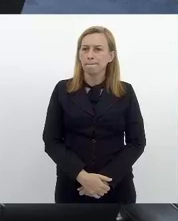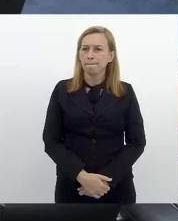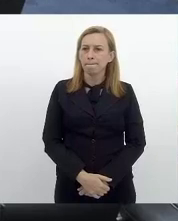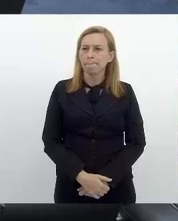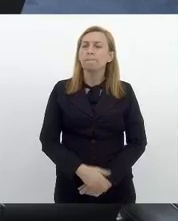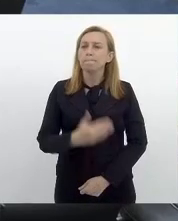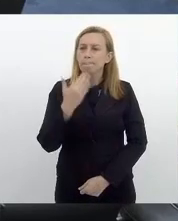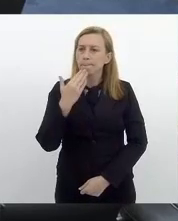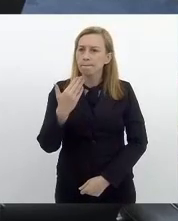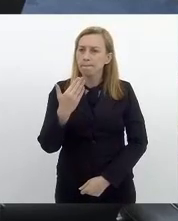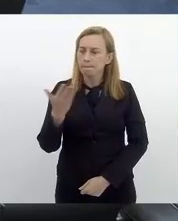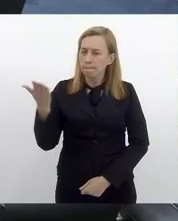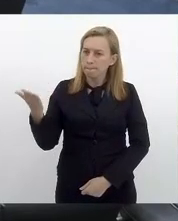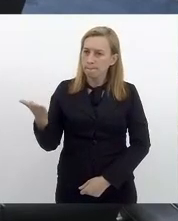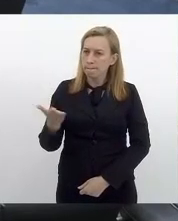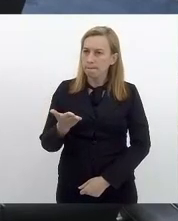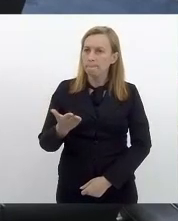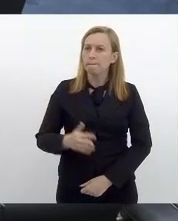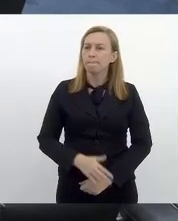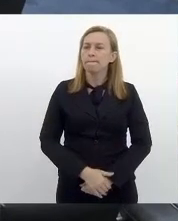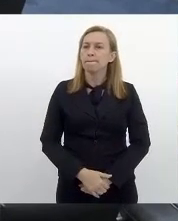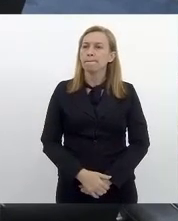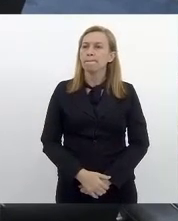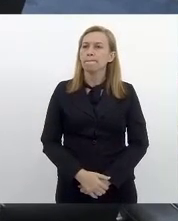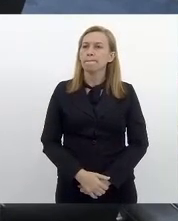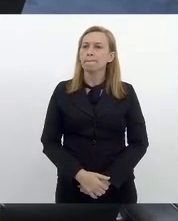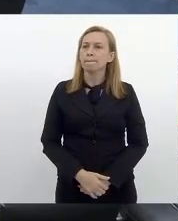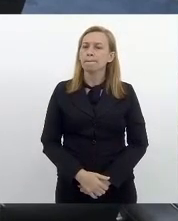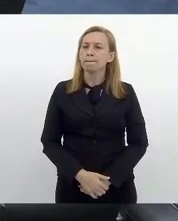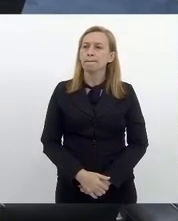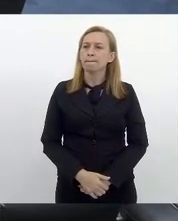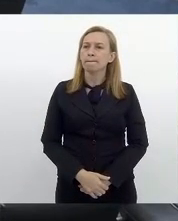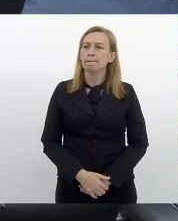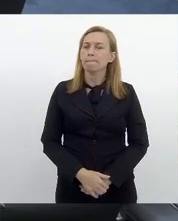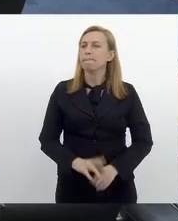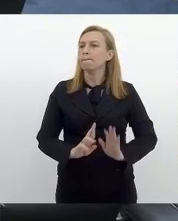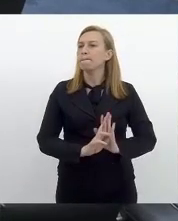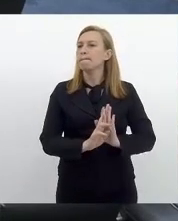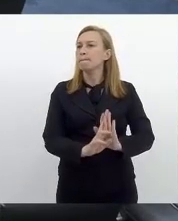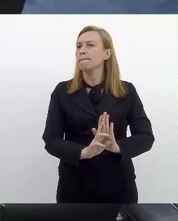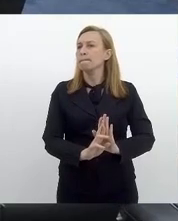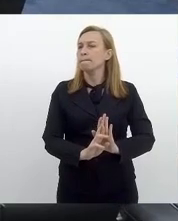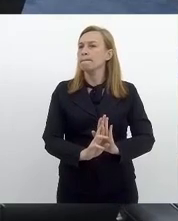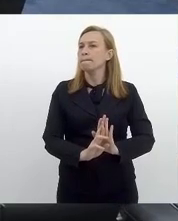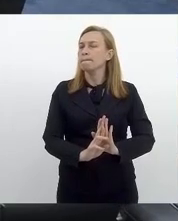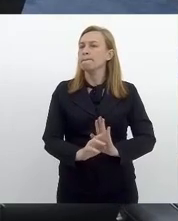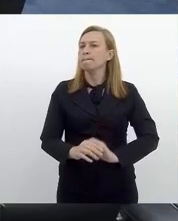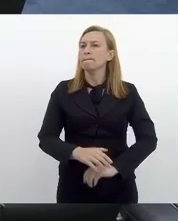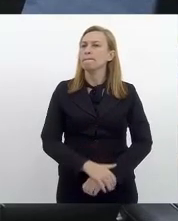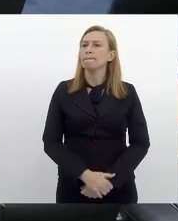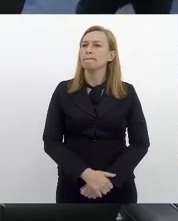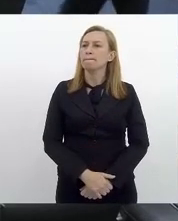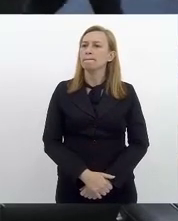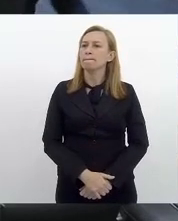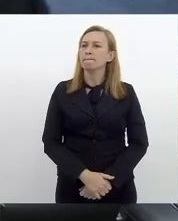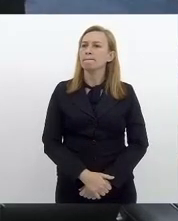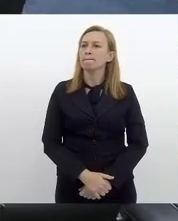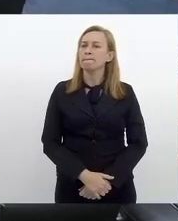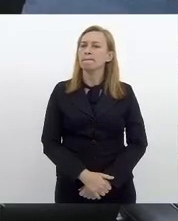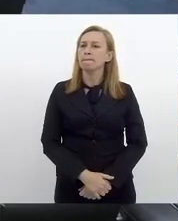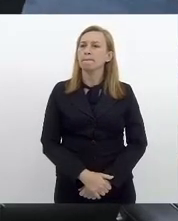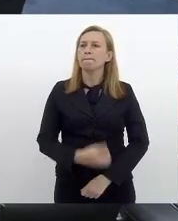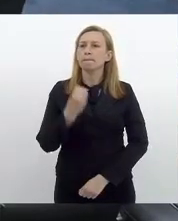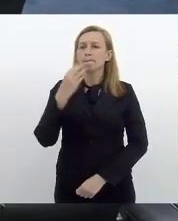a pedir que vocês teorias identifique fale é a representação de Olá